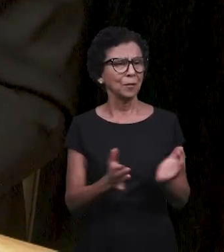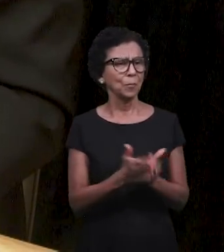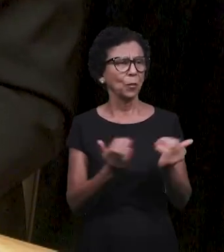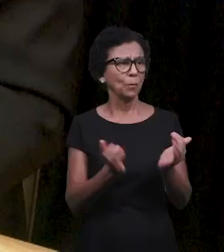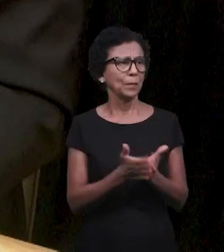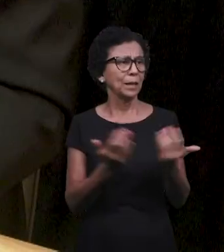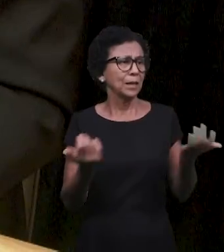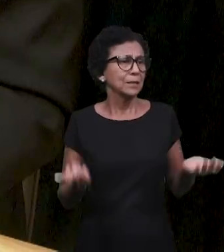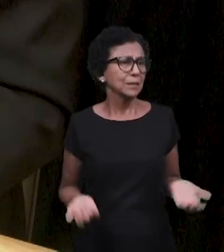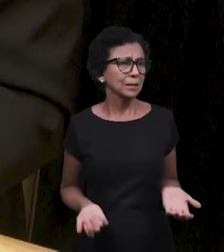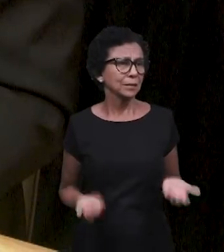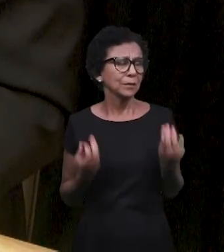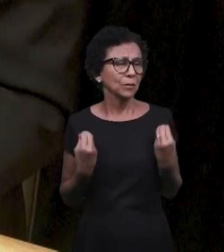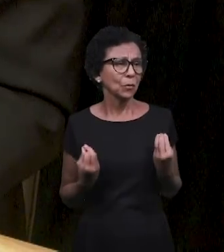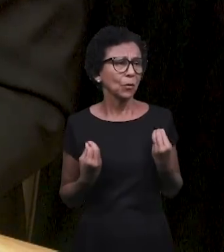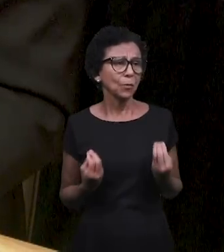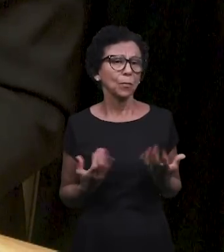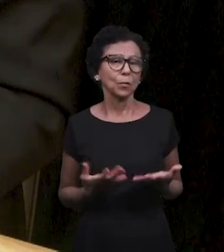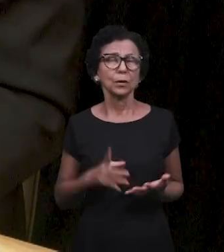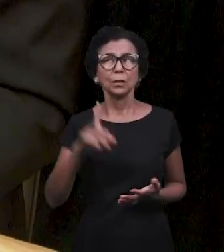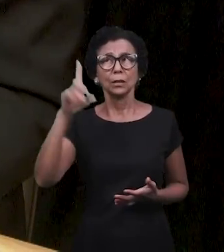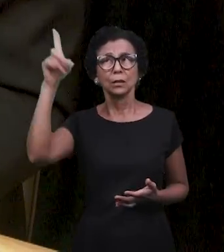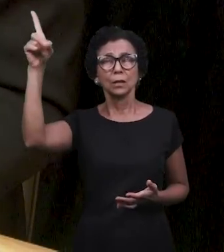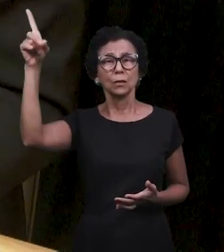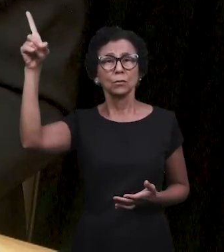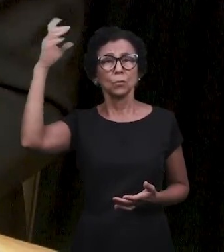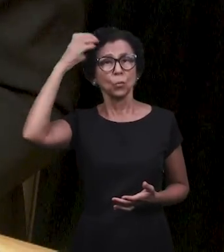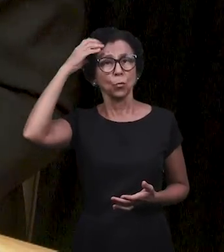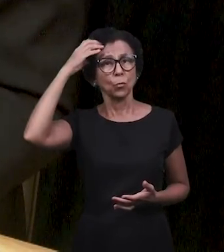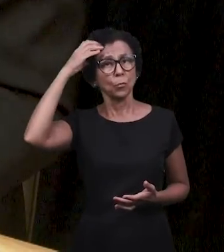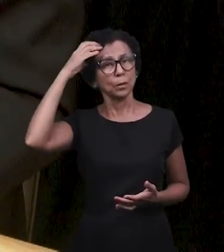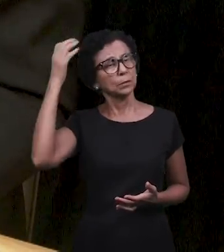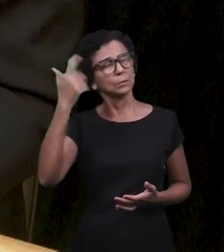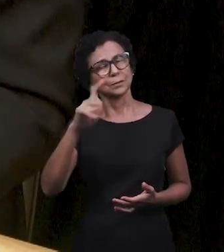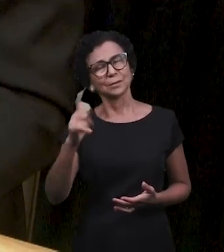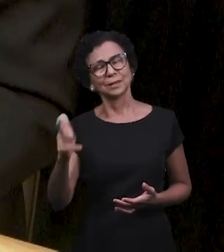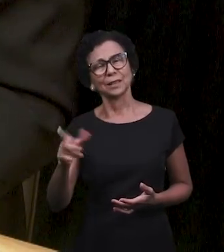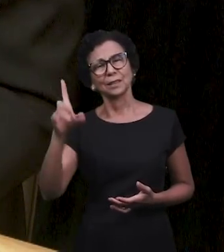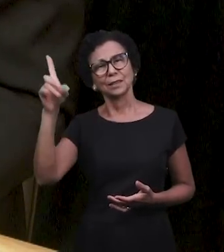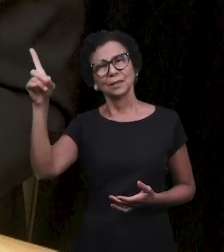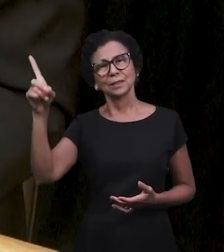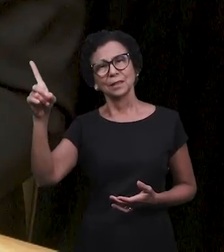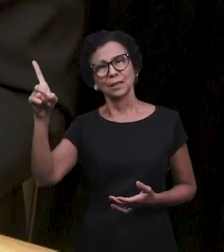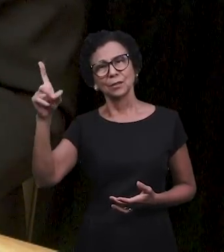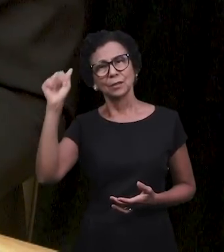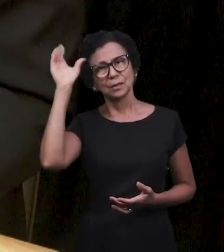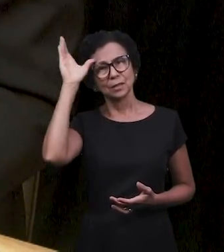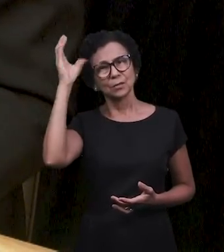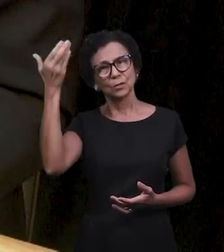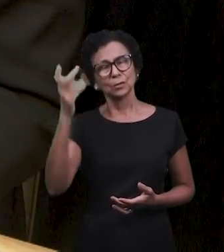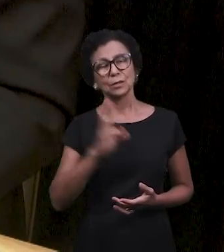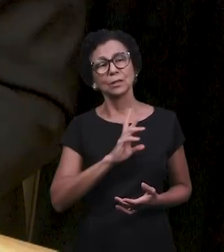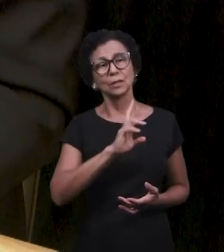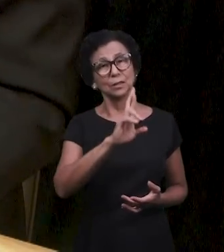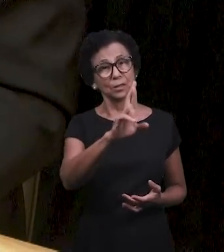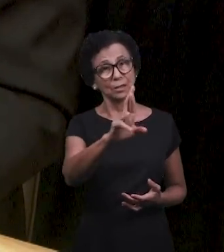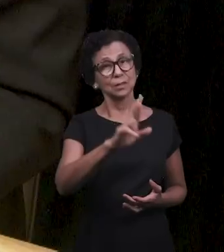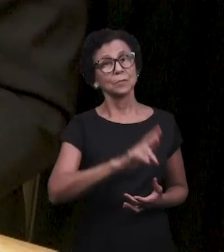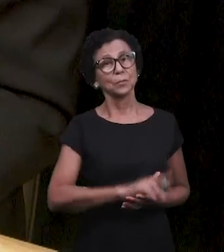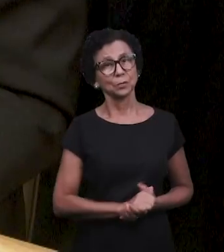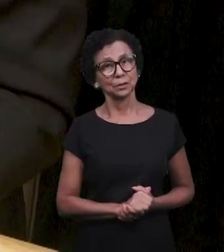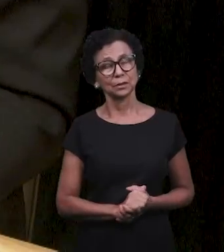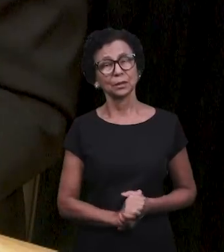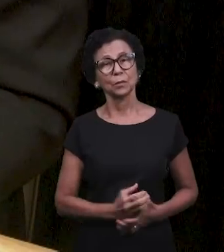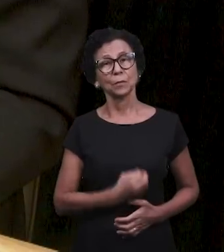miséria? Não é Deus não é o culpado disso, não. Deus tem uma resposta para o homem. E a resposta para o homem é a vida eterna